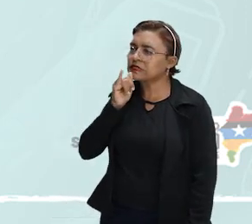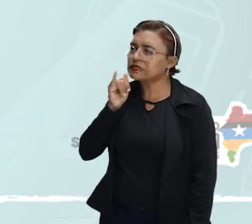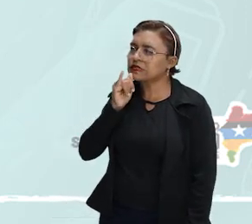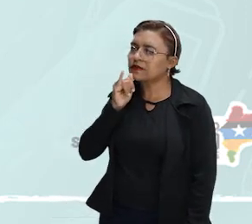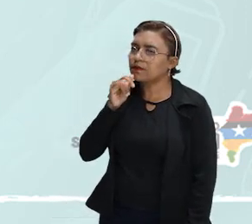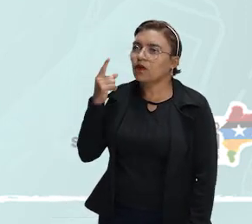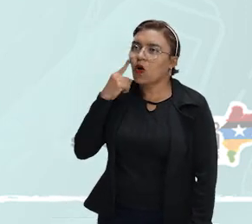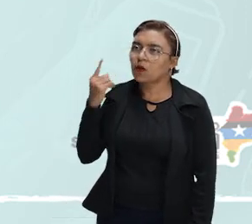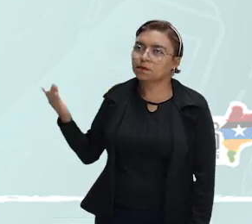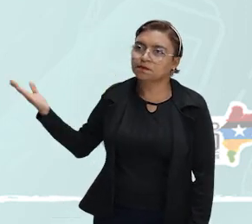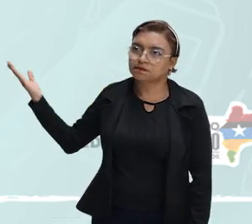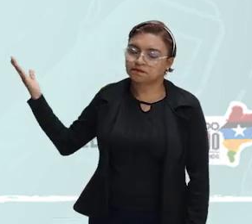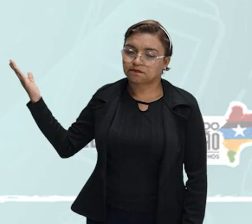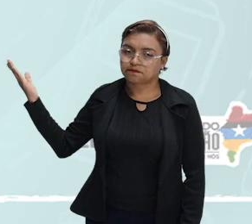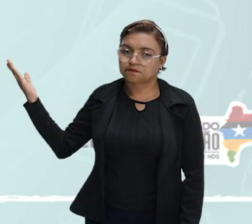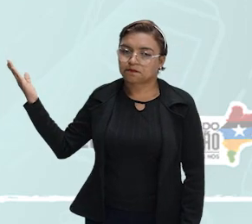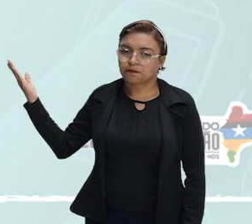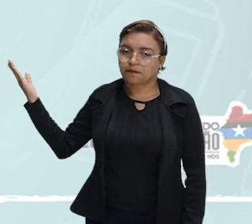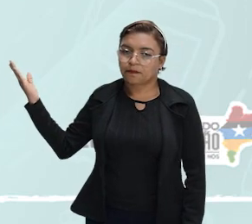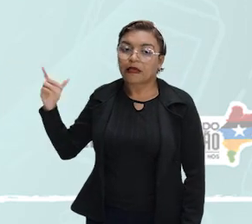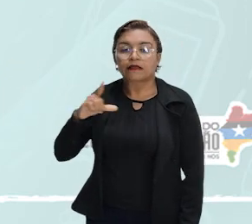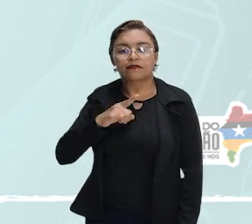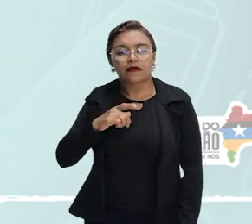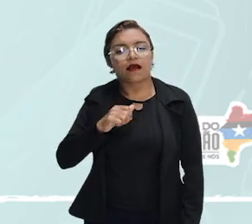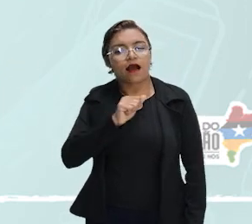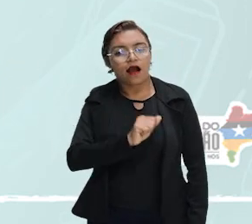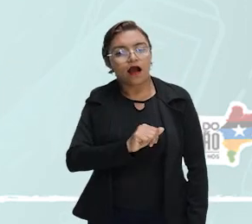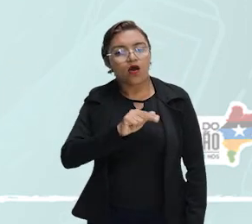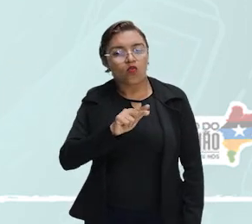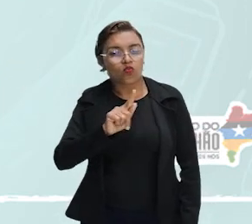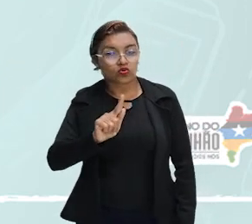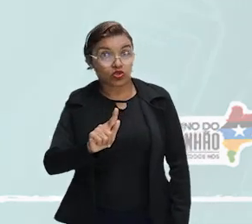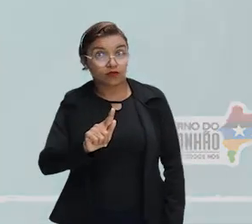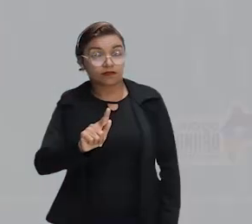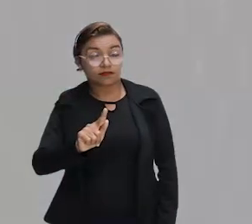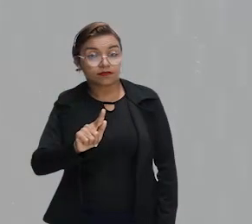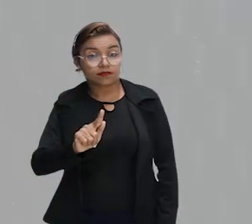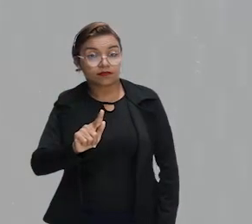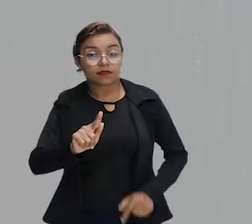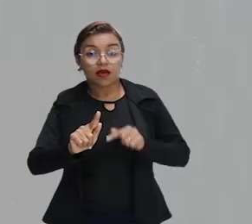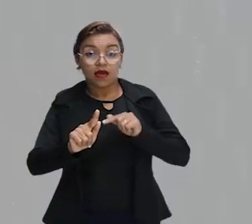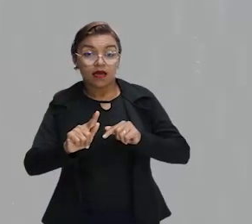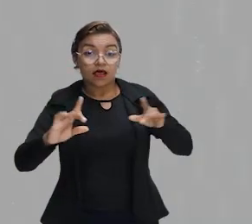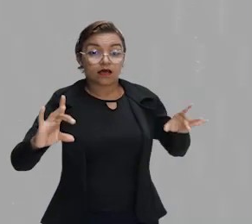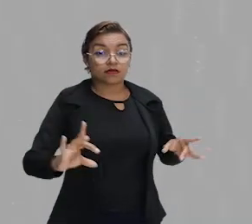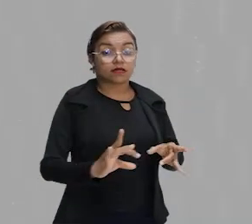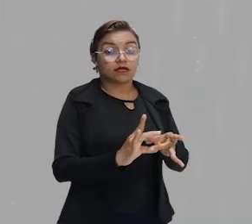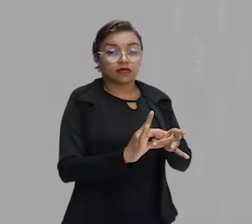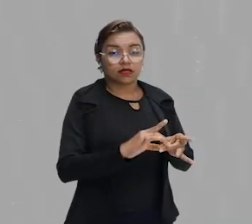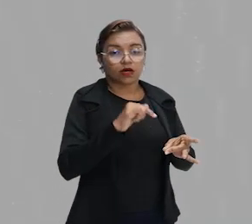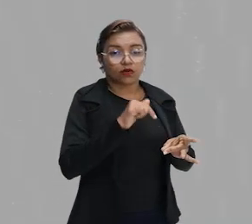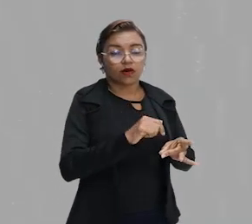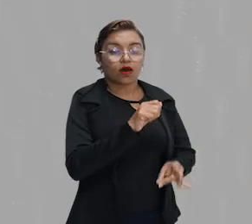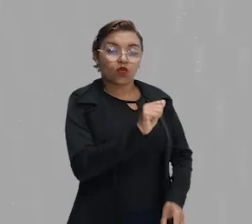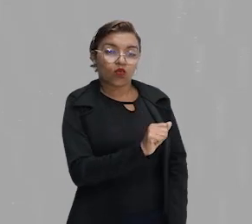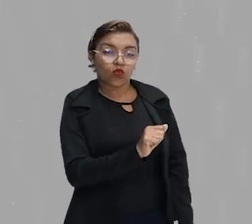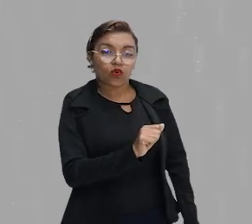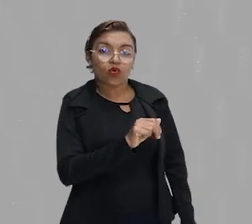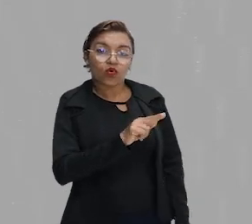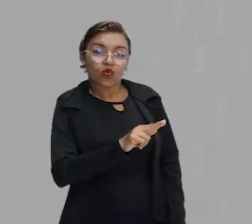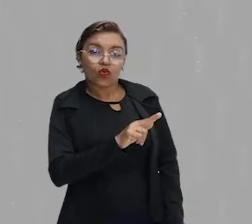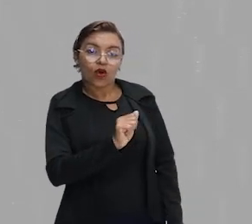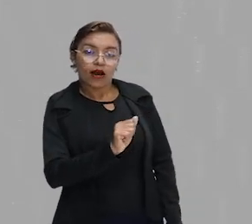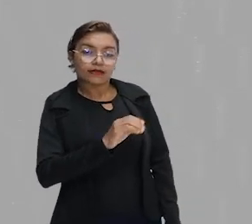RNA mensageiro eu tenho A, U, G. O anticódon que se liga vai ser quem? UAC. Por